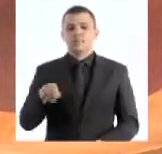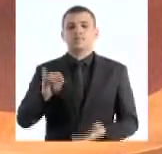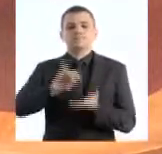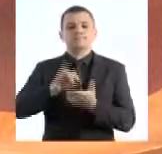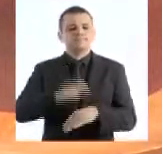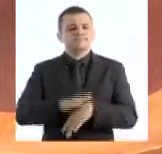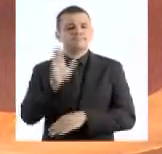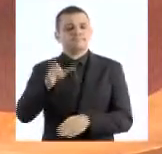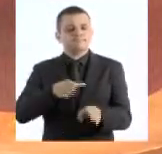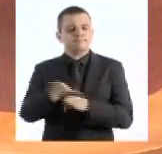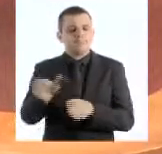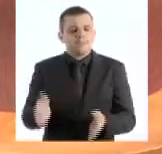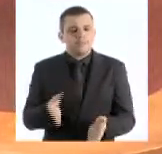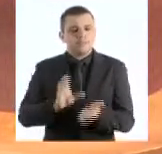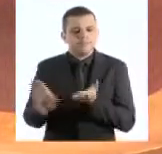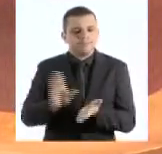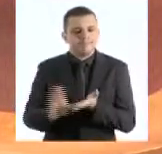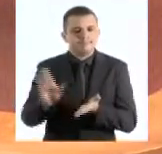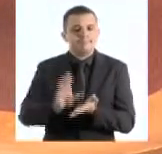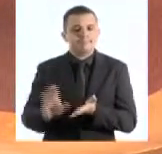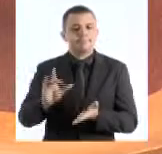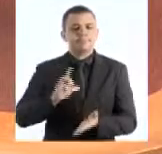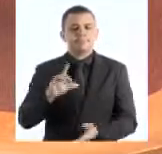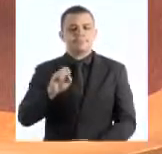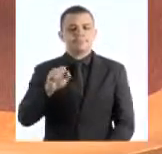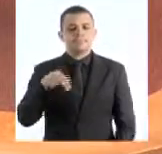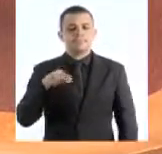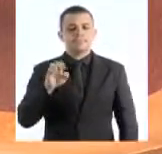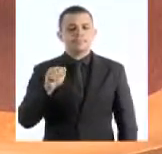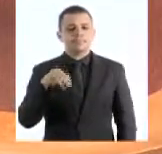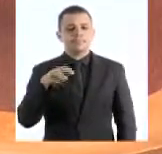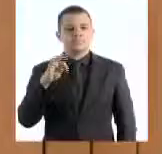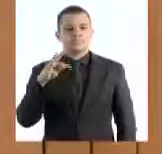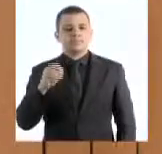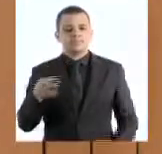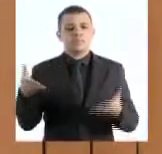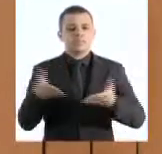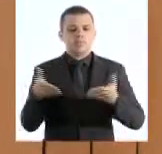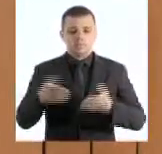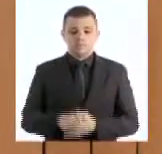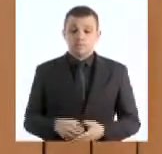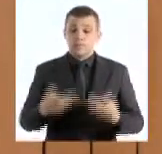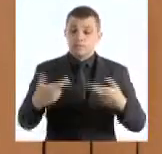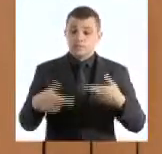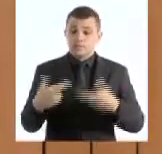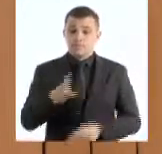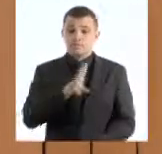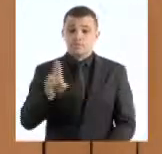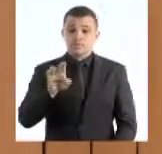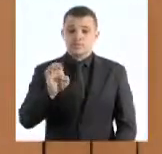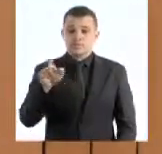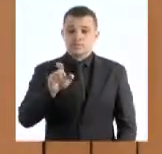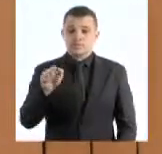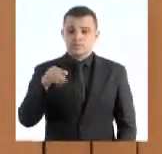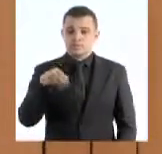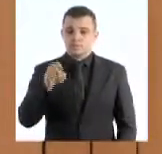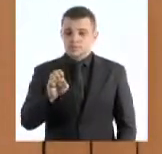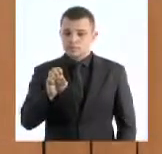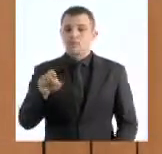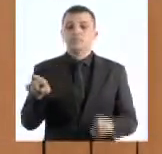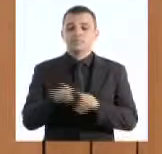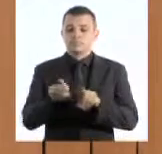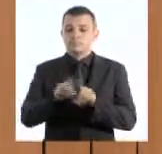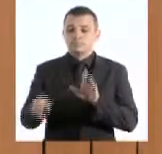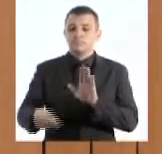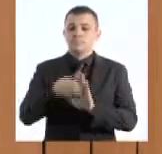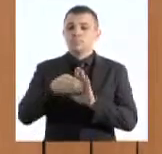mais invista em saneamento hoje. É a cidade, segundo a revista Exame, até colocada pela própria nota de repúdio à Vossa Excelência, que